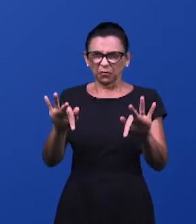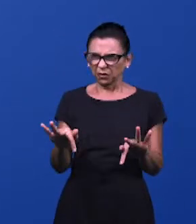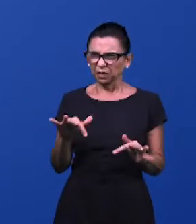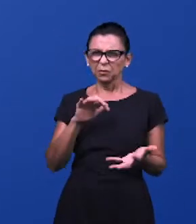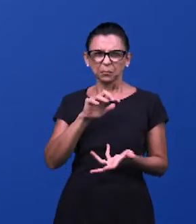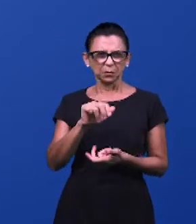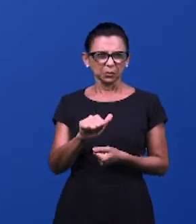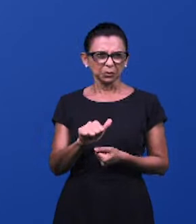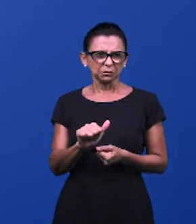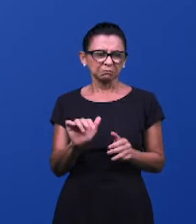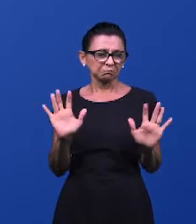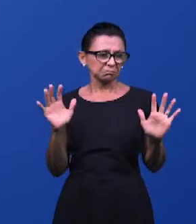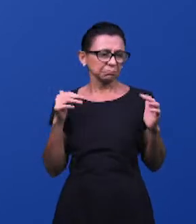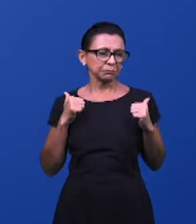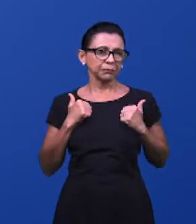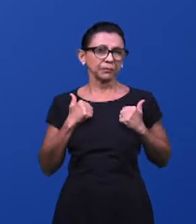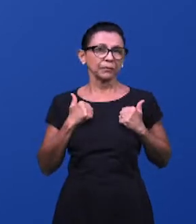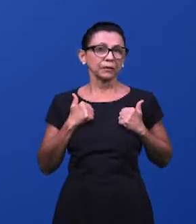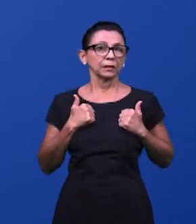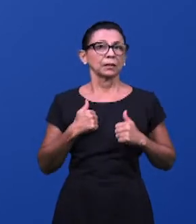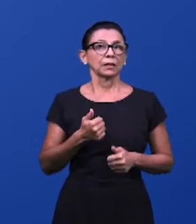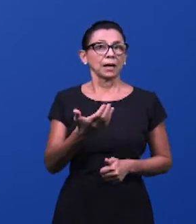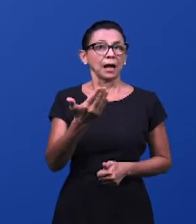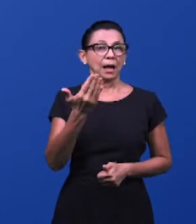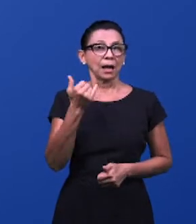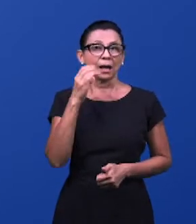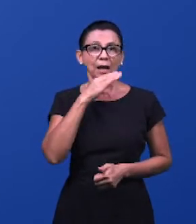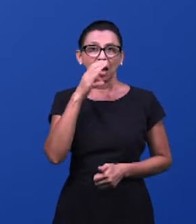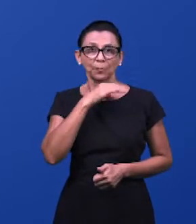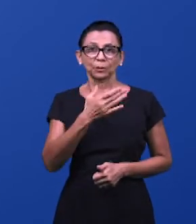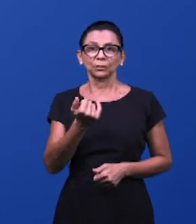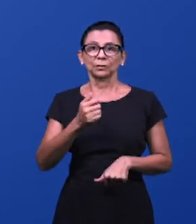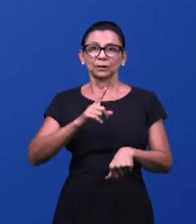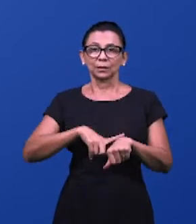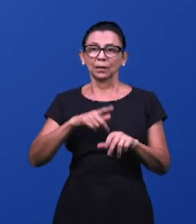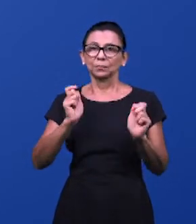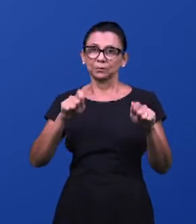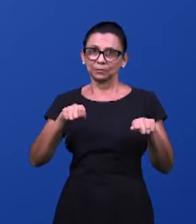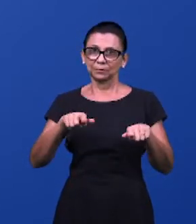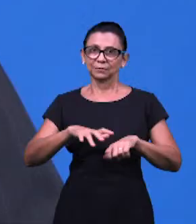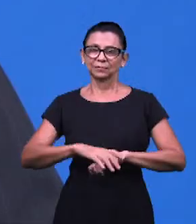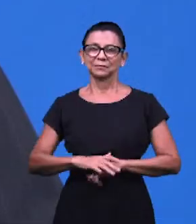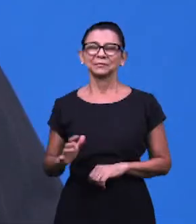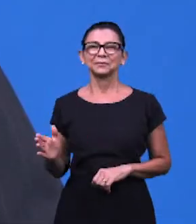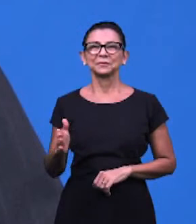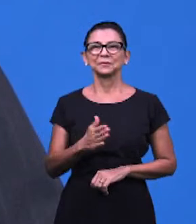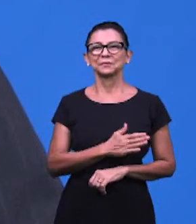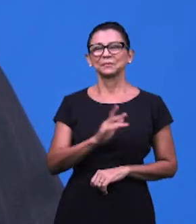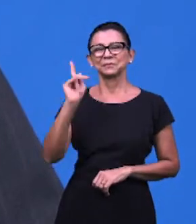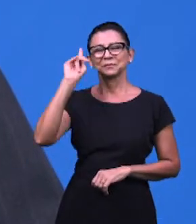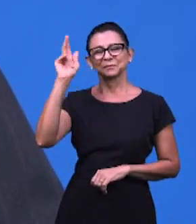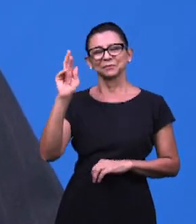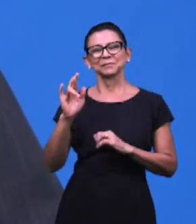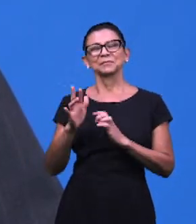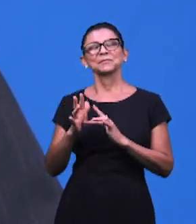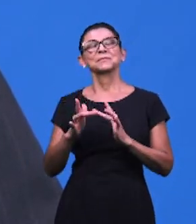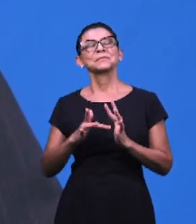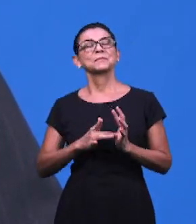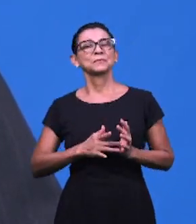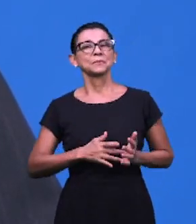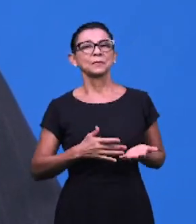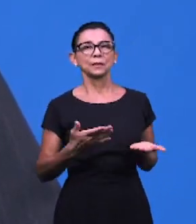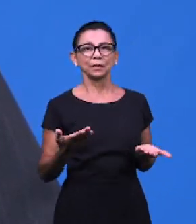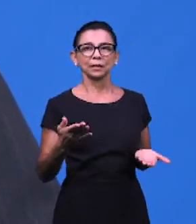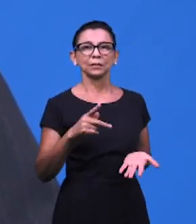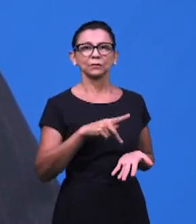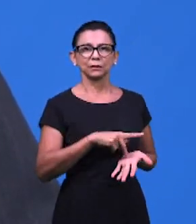fim que estão se cumprindo, ainda há tempo. Amém? A paz do Senhor Jesus. Amém, Stephanie. A paz do Senhor Jesus.